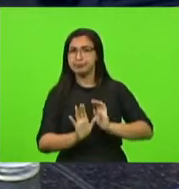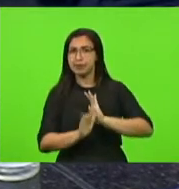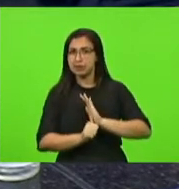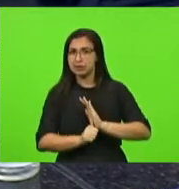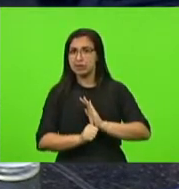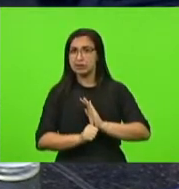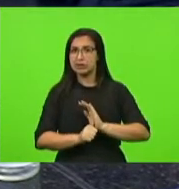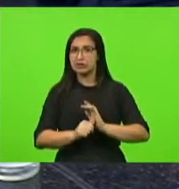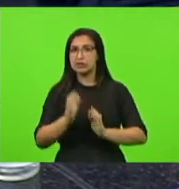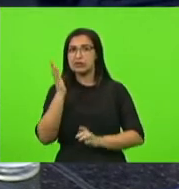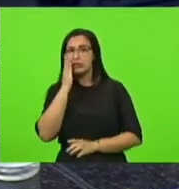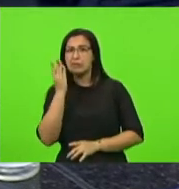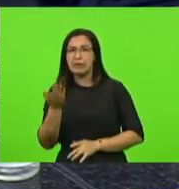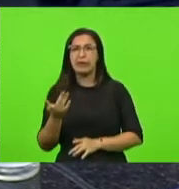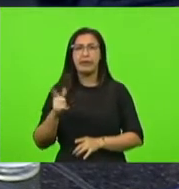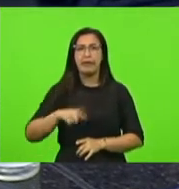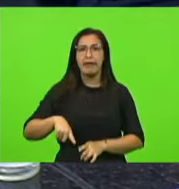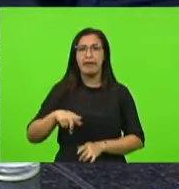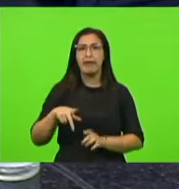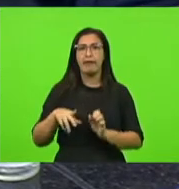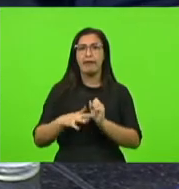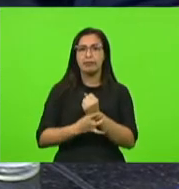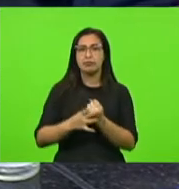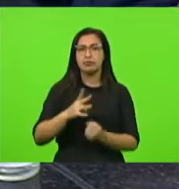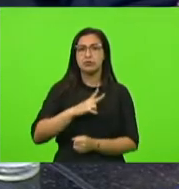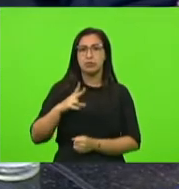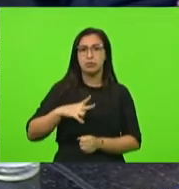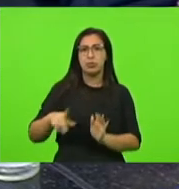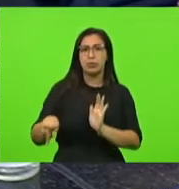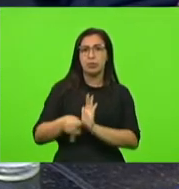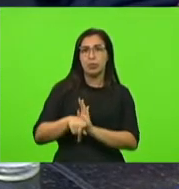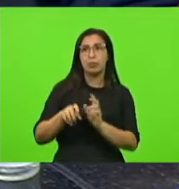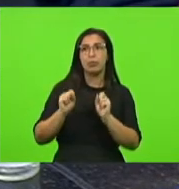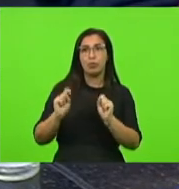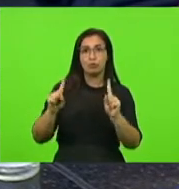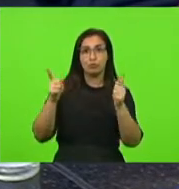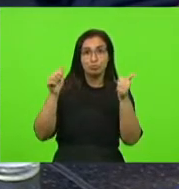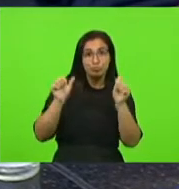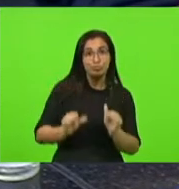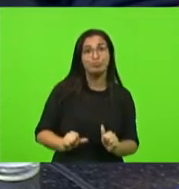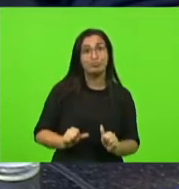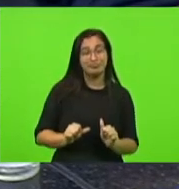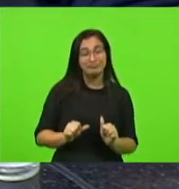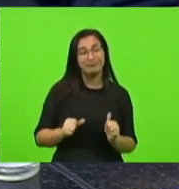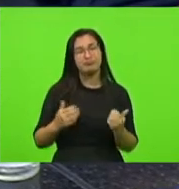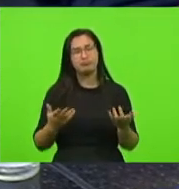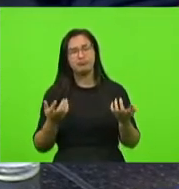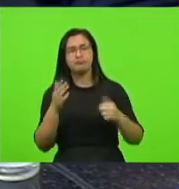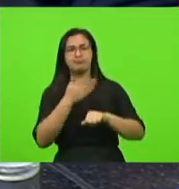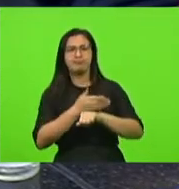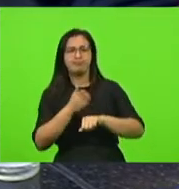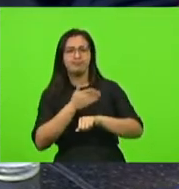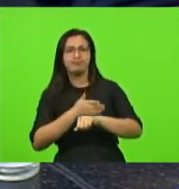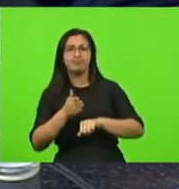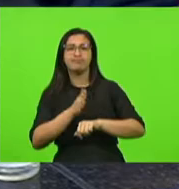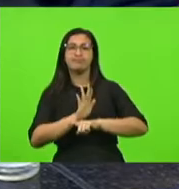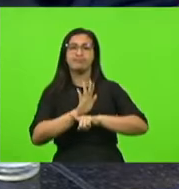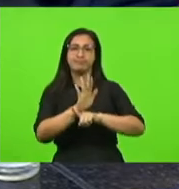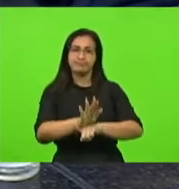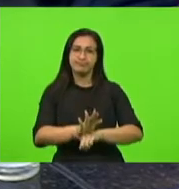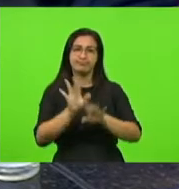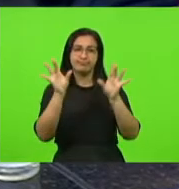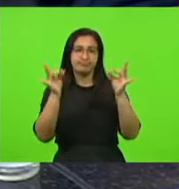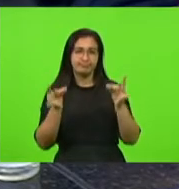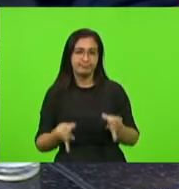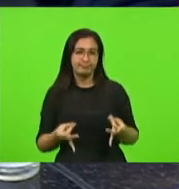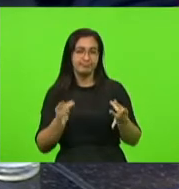agente de segurança pública, os danos podem ser muito, muito maiores. Então, nós temos que fazer capacitações, treinamentos, especializações e dar